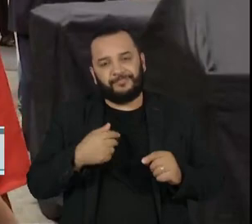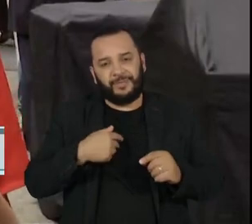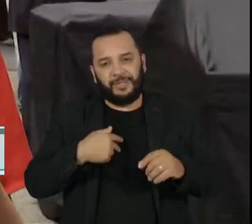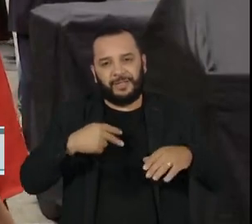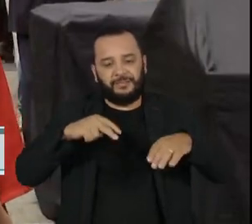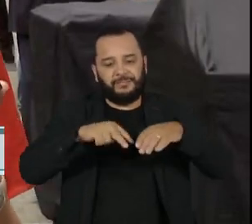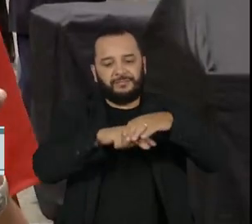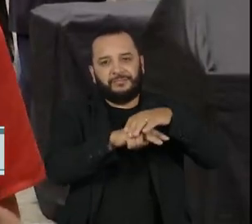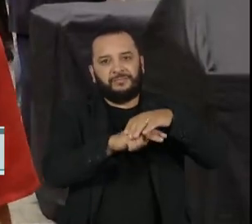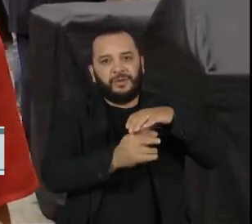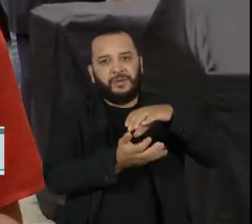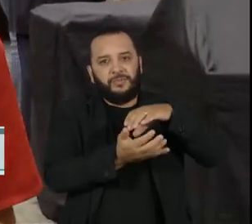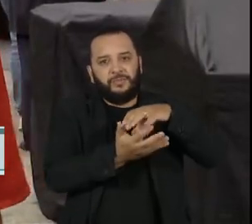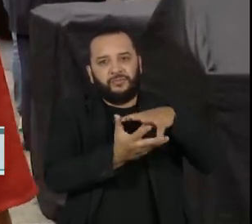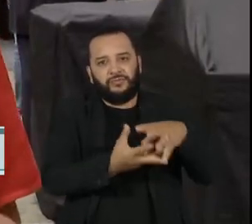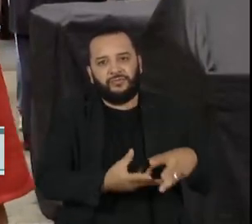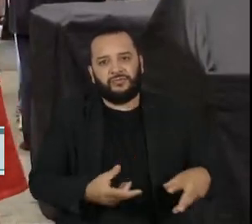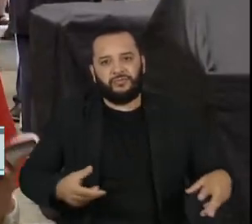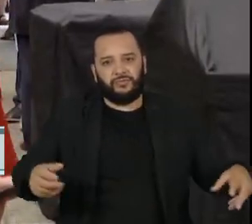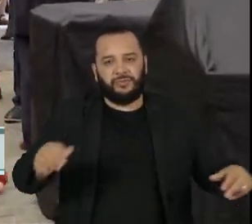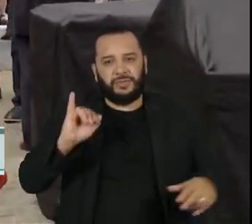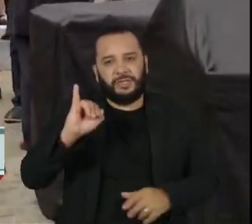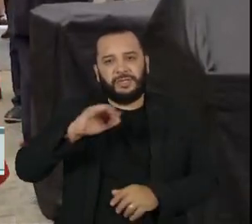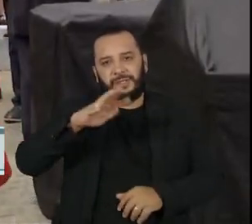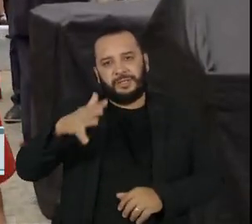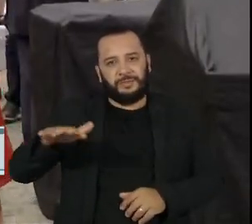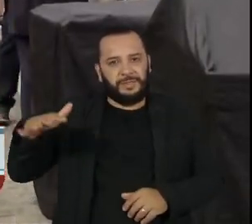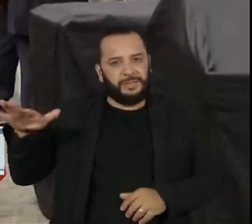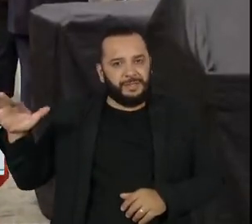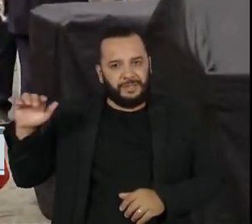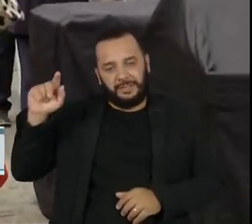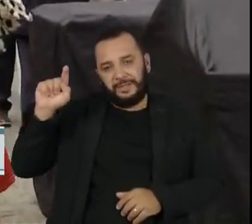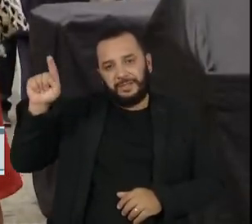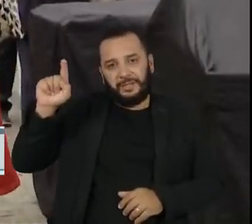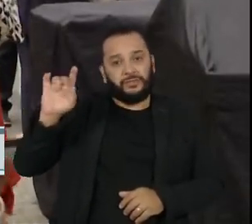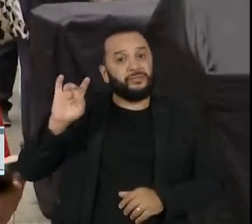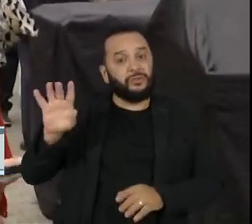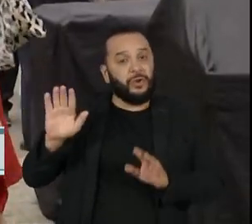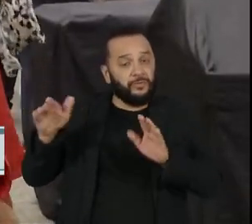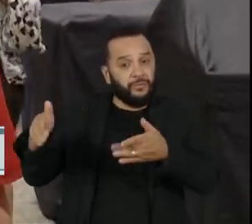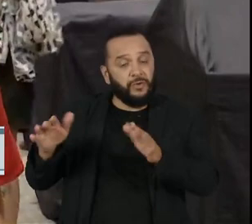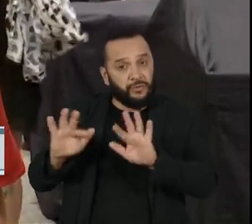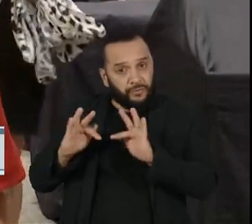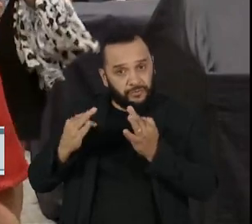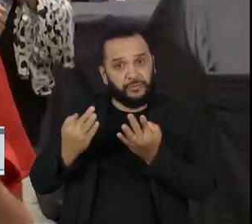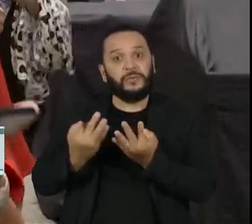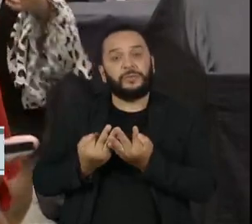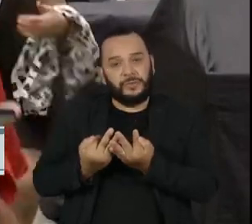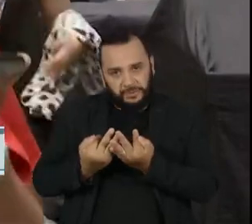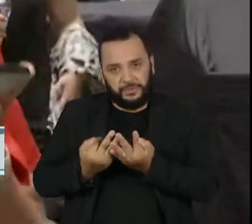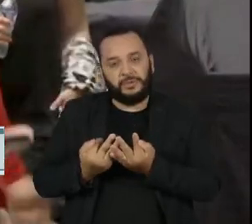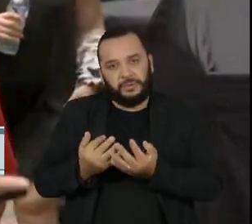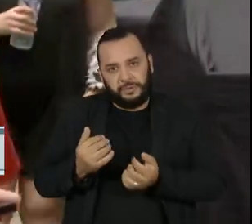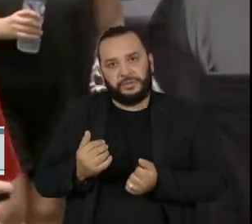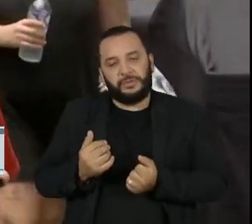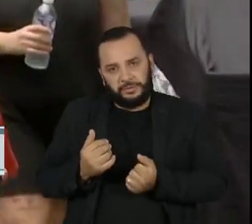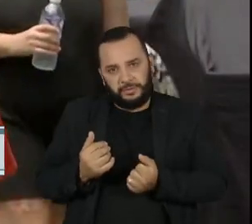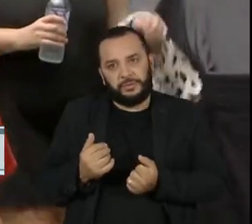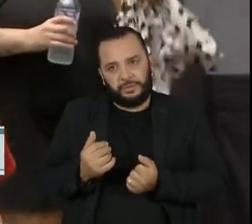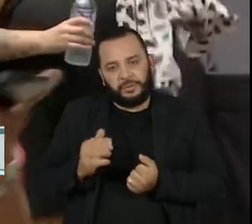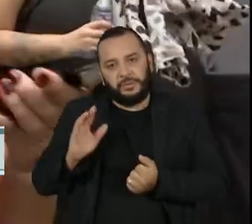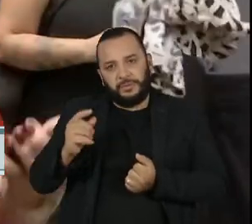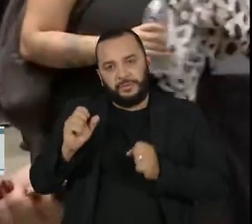cremação em Itapecerica da Serra e a cerimônia será fechada para a família. Ou melhor, a cerimônia será aberta e também pode